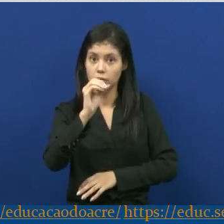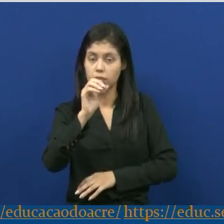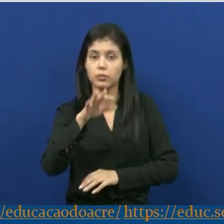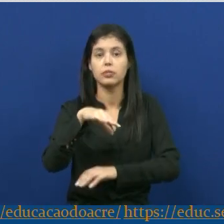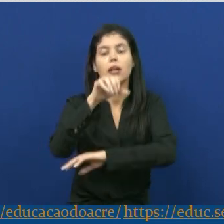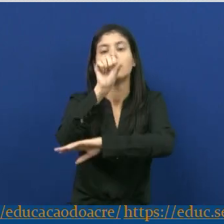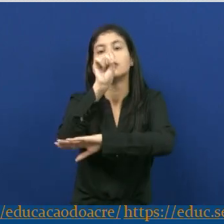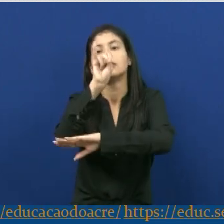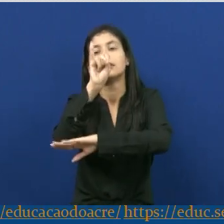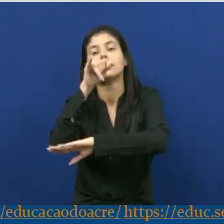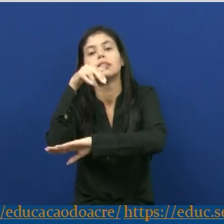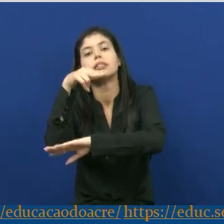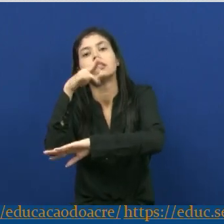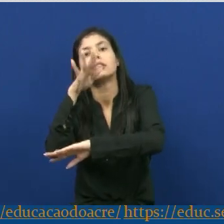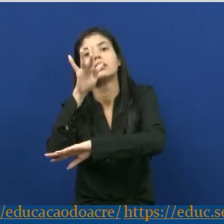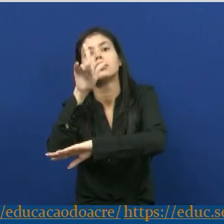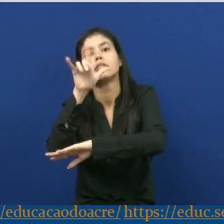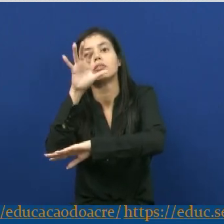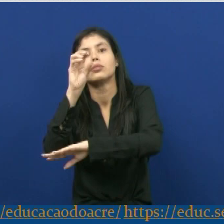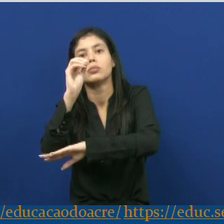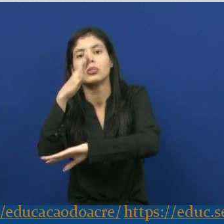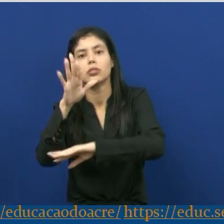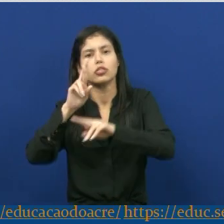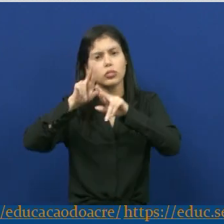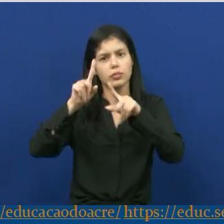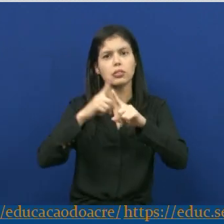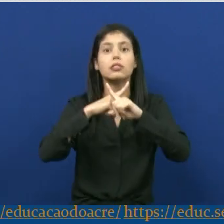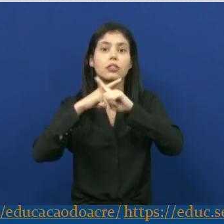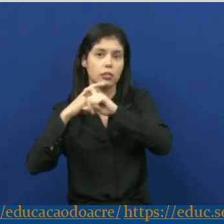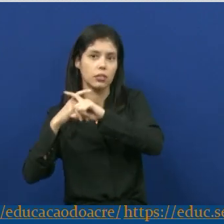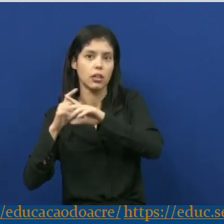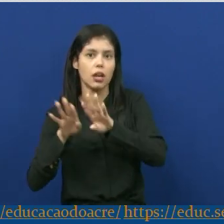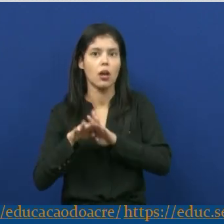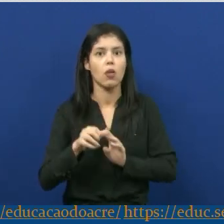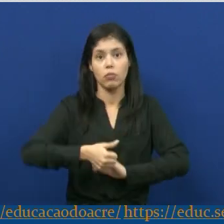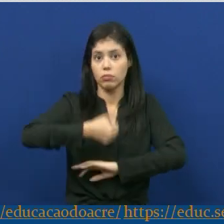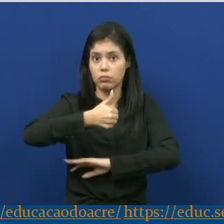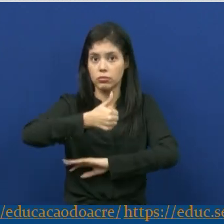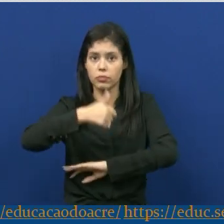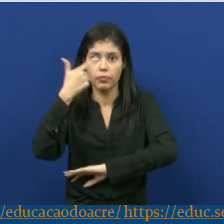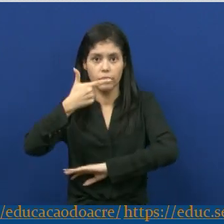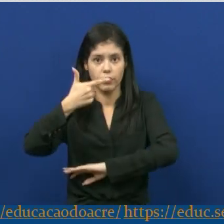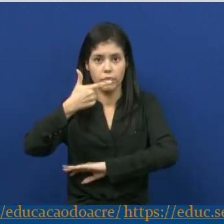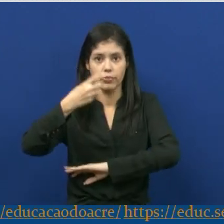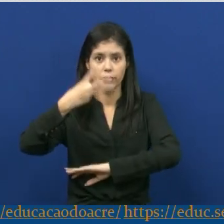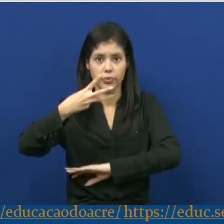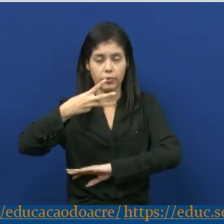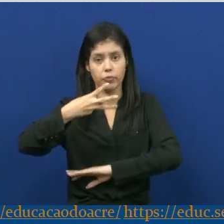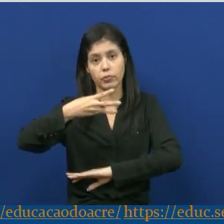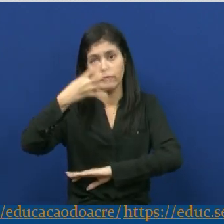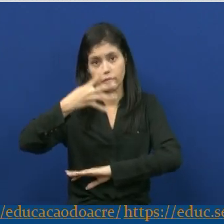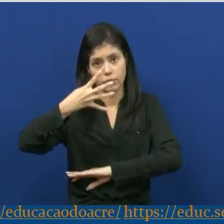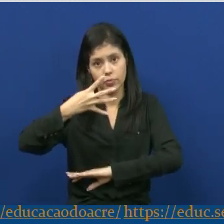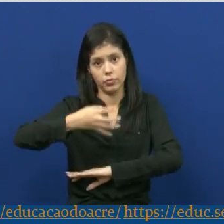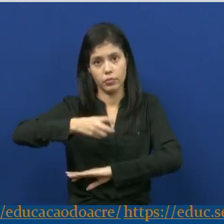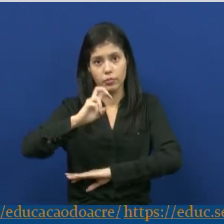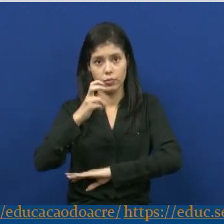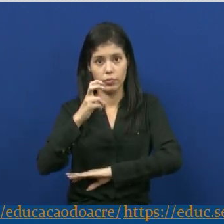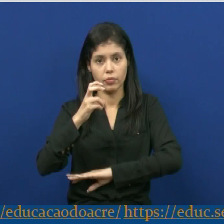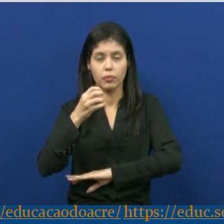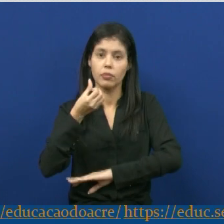símbolos diferentes o que chamamos de algarismos árabes estes símbolos são um dois três